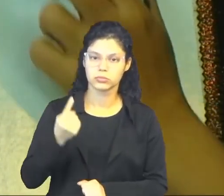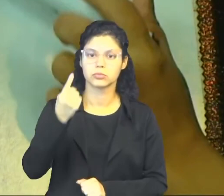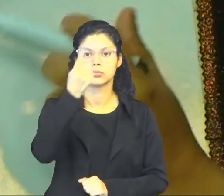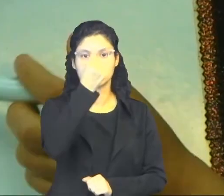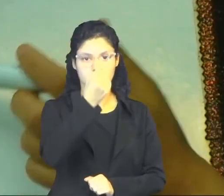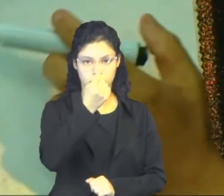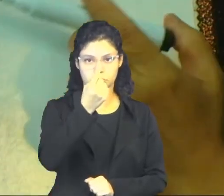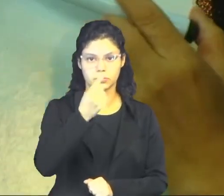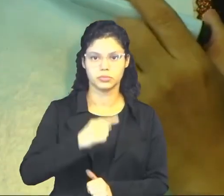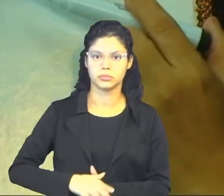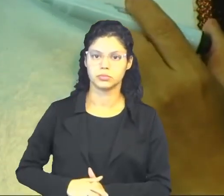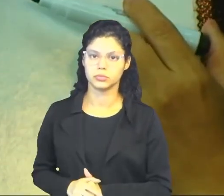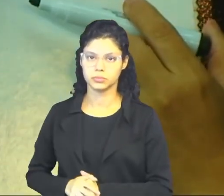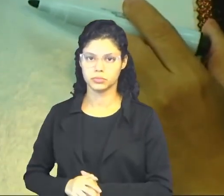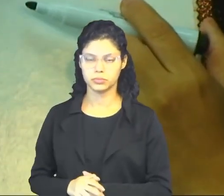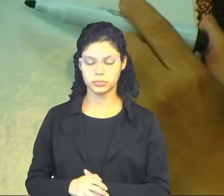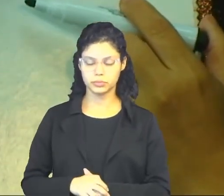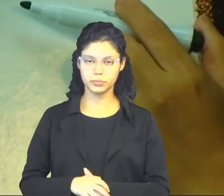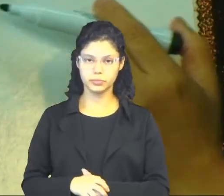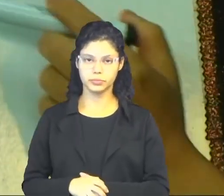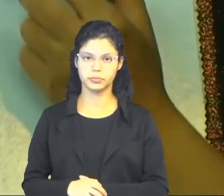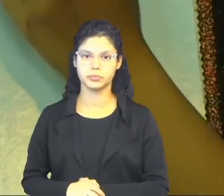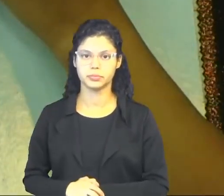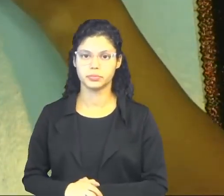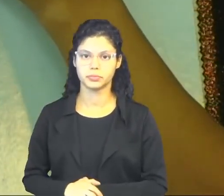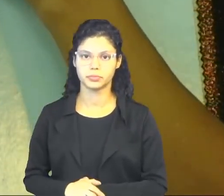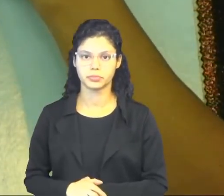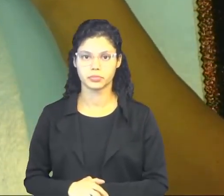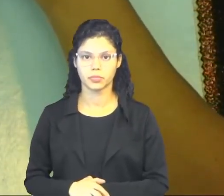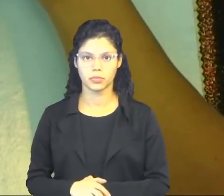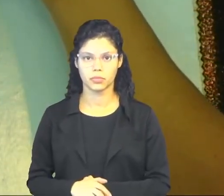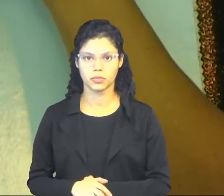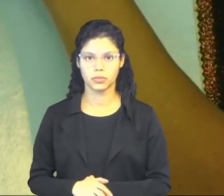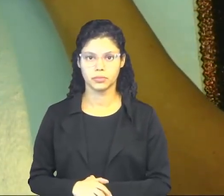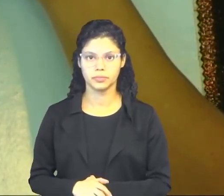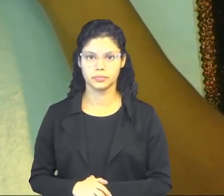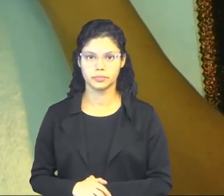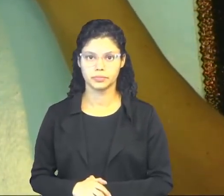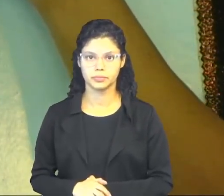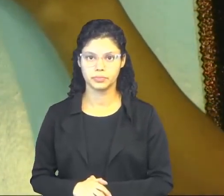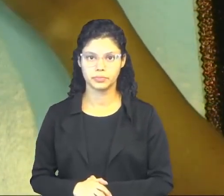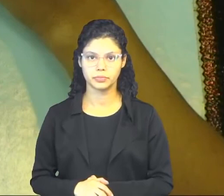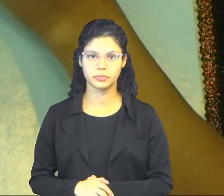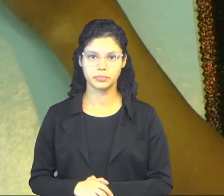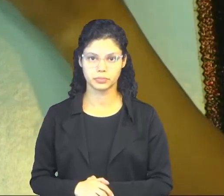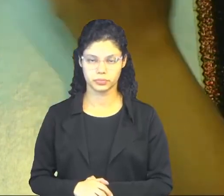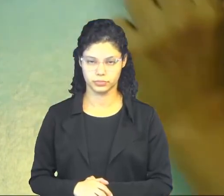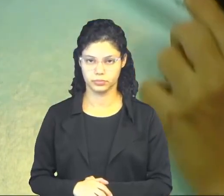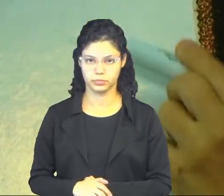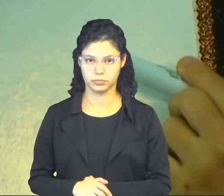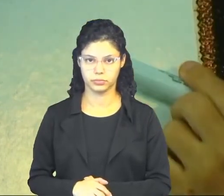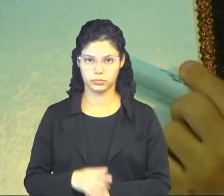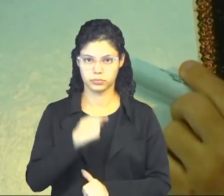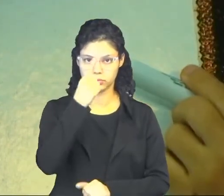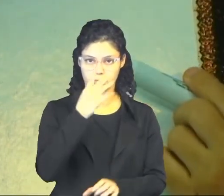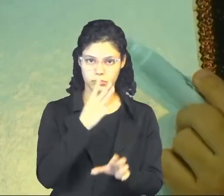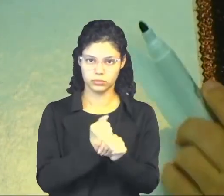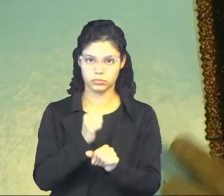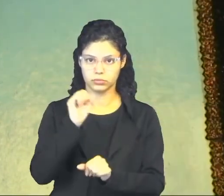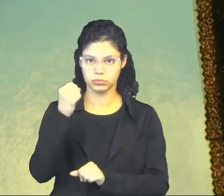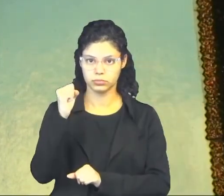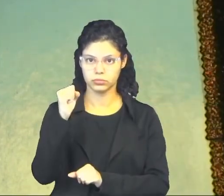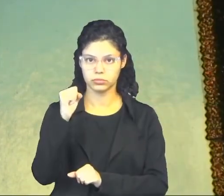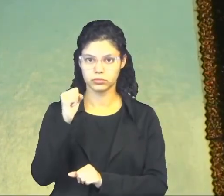1, que vocês costumam dizer dessa forma entre vocês na escola, muitas vezes. E fica 1 mais 8. 1